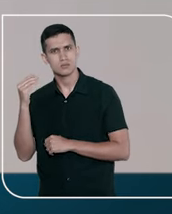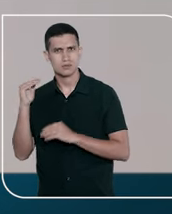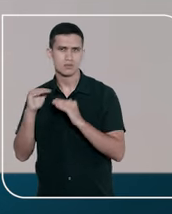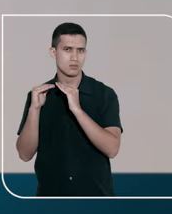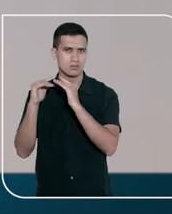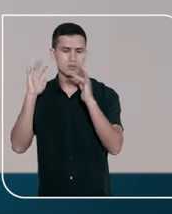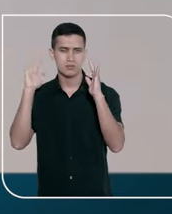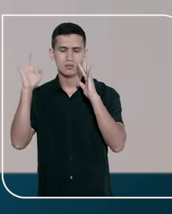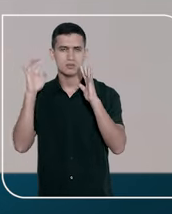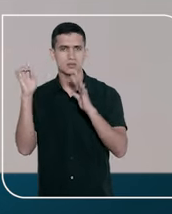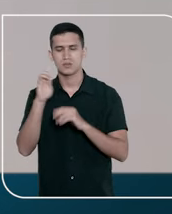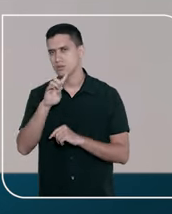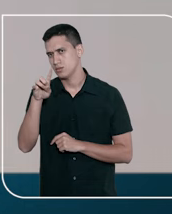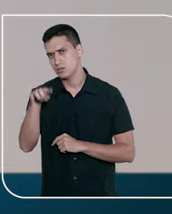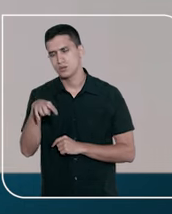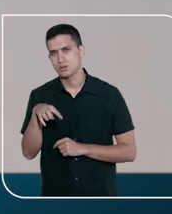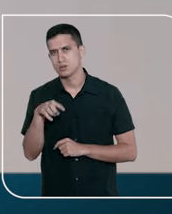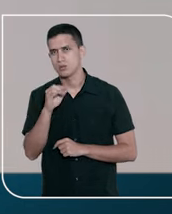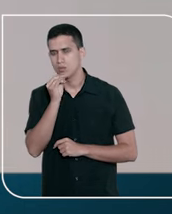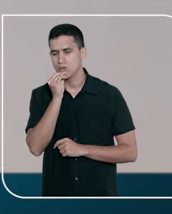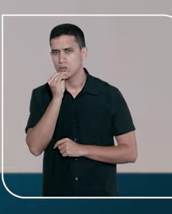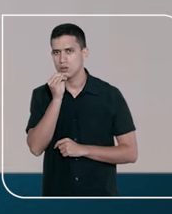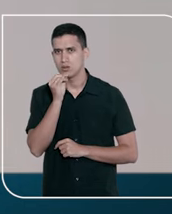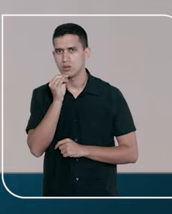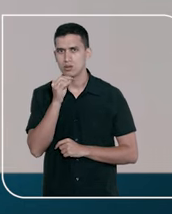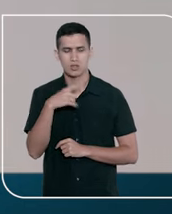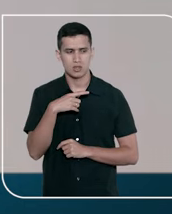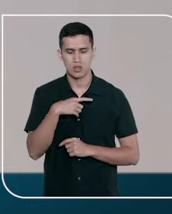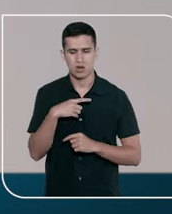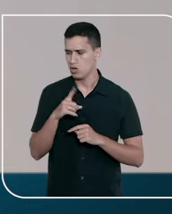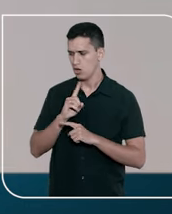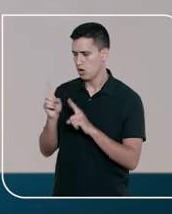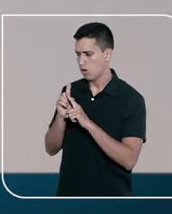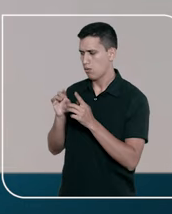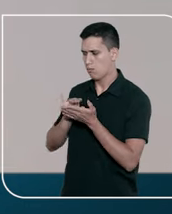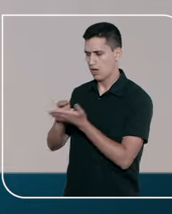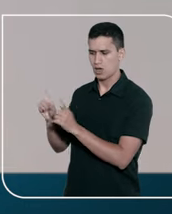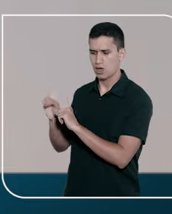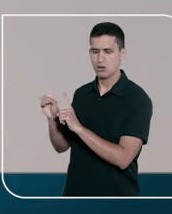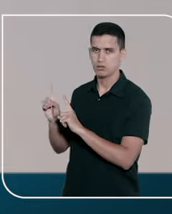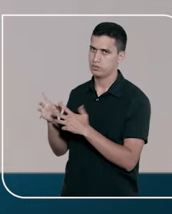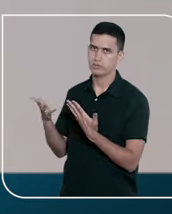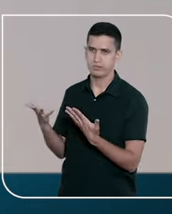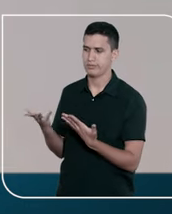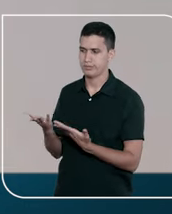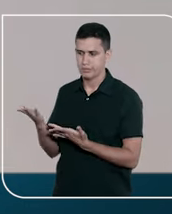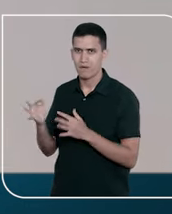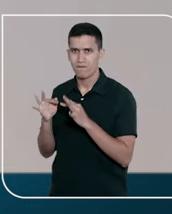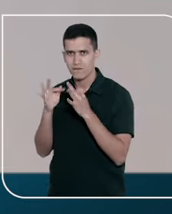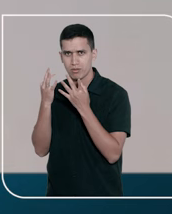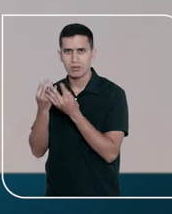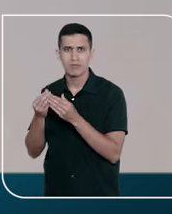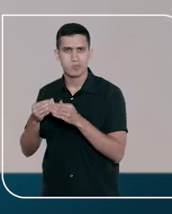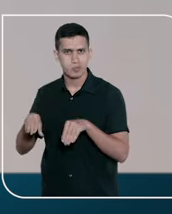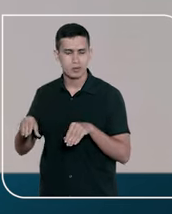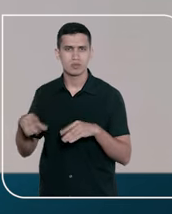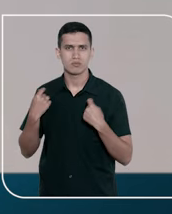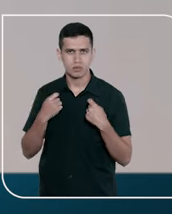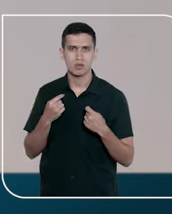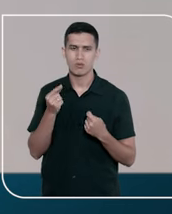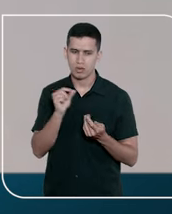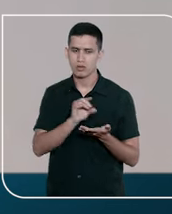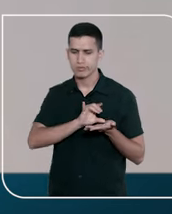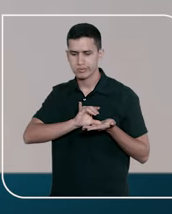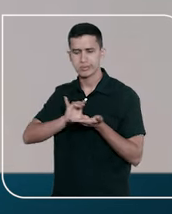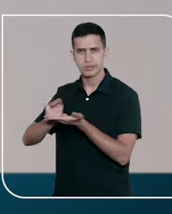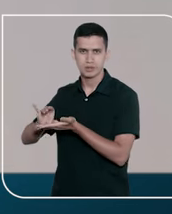de forma alguma opor o pagamento das indenizações justas e devidas. E essa tem sido a postura das companhias aéreas e as